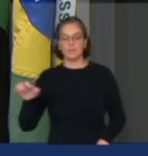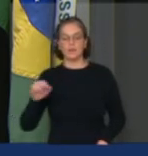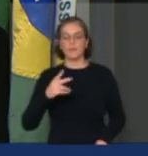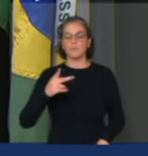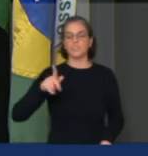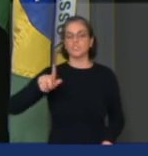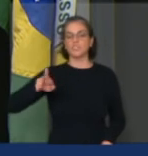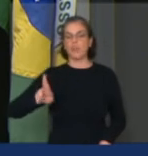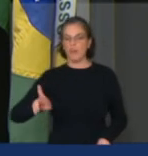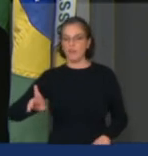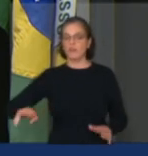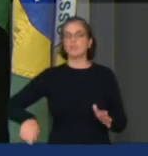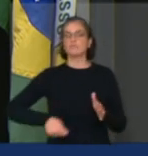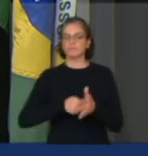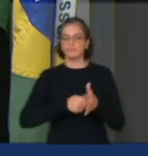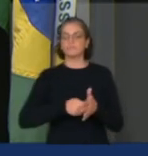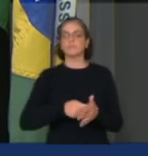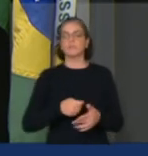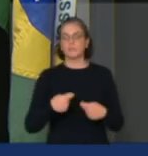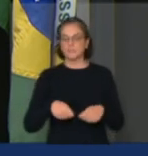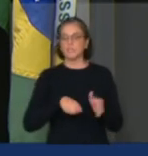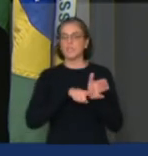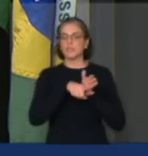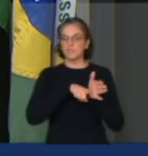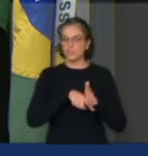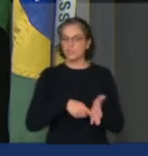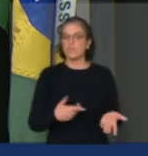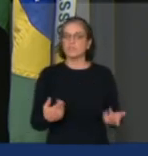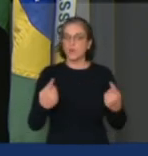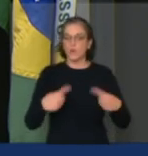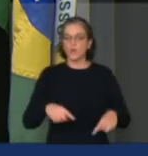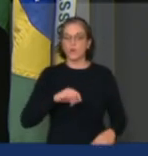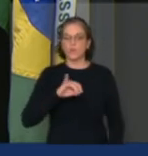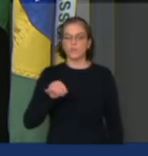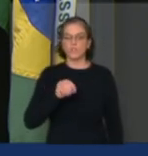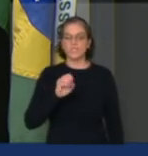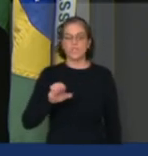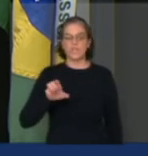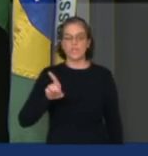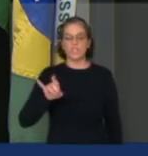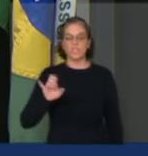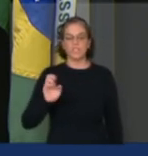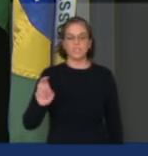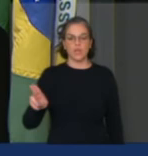à PGR, para que se abra uma investigação contra José Dirceu por ter